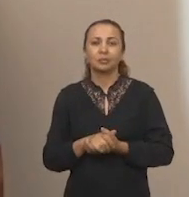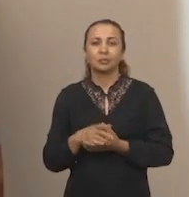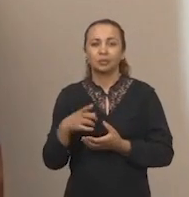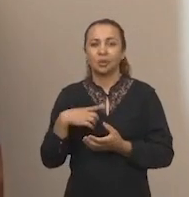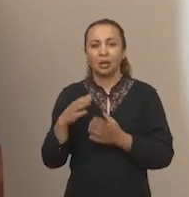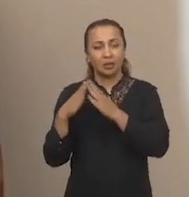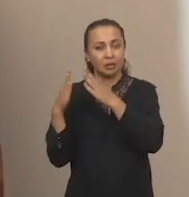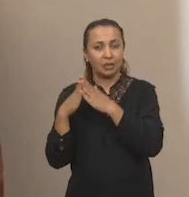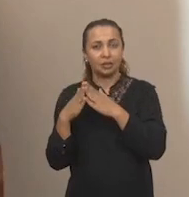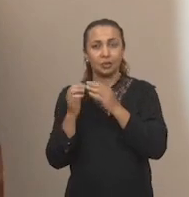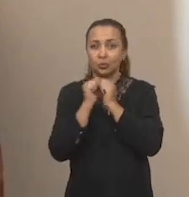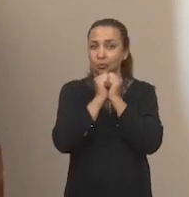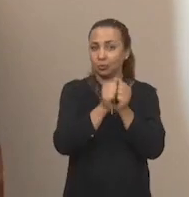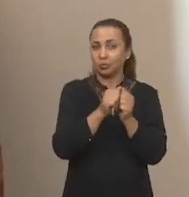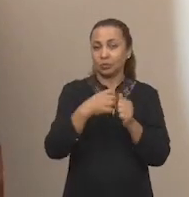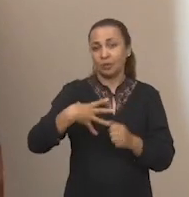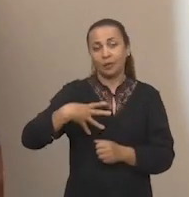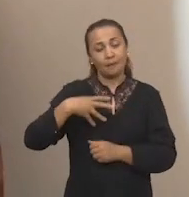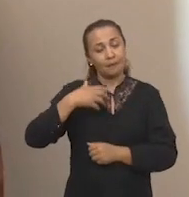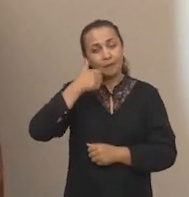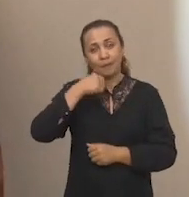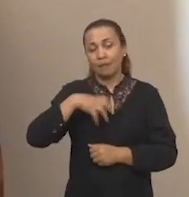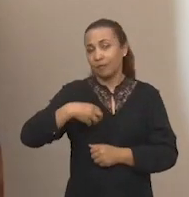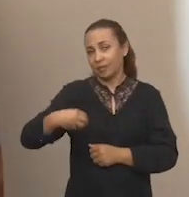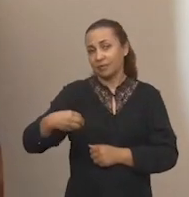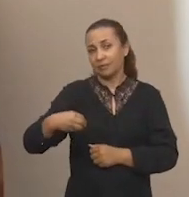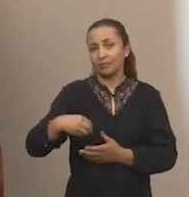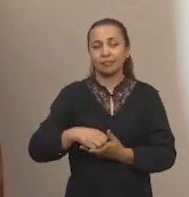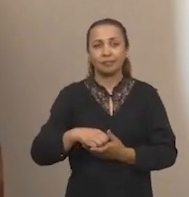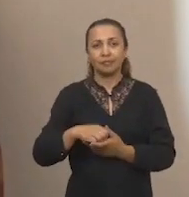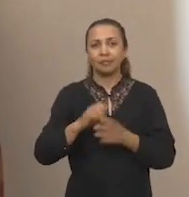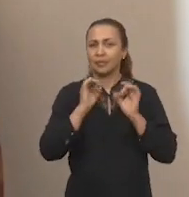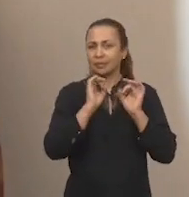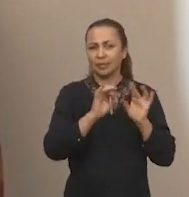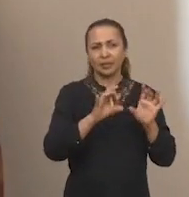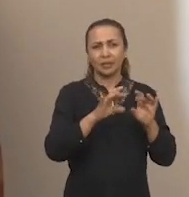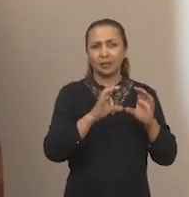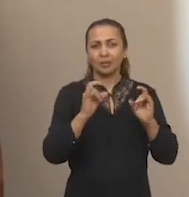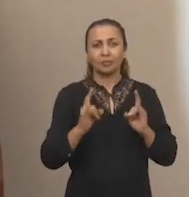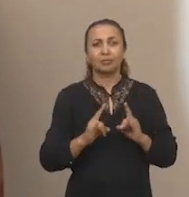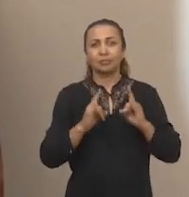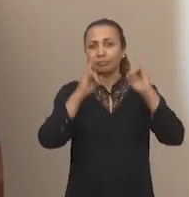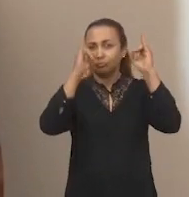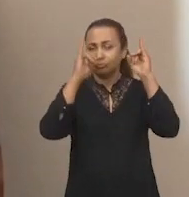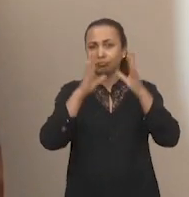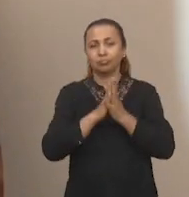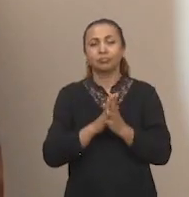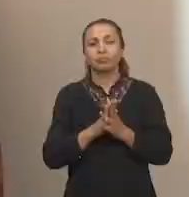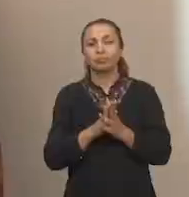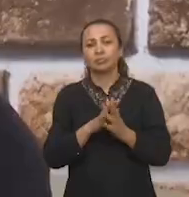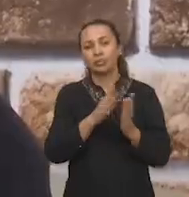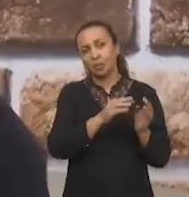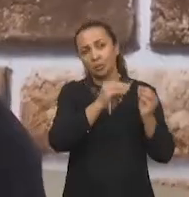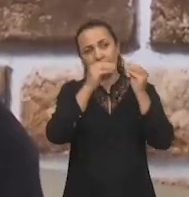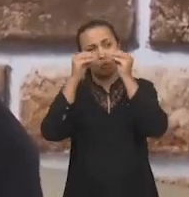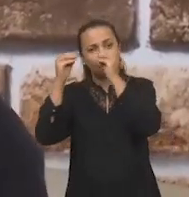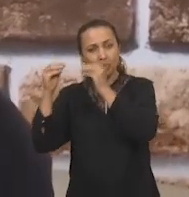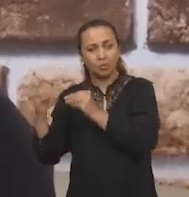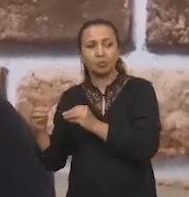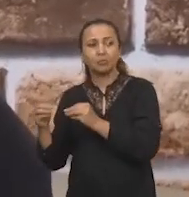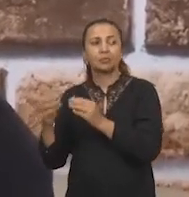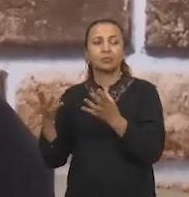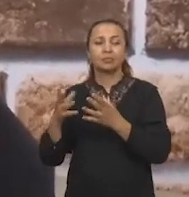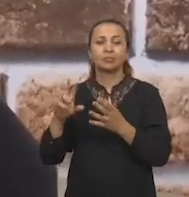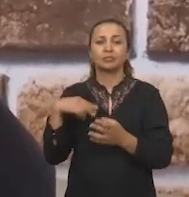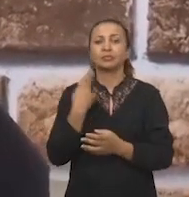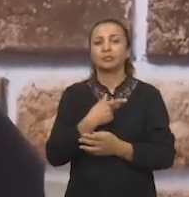tô morando com ela, desfiz lá do apartamento, né? Entendeu? Aí vim de mudança para cá. E aí